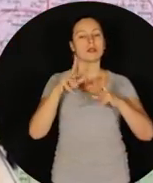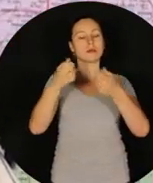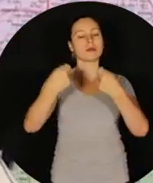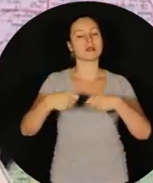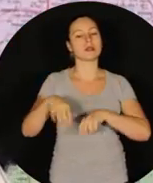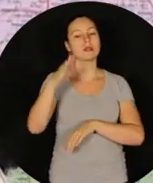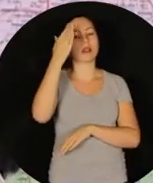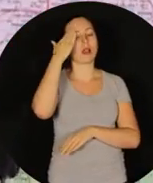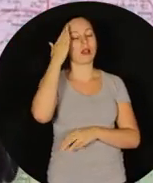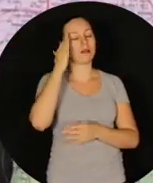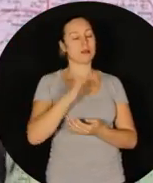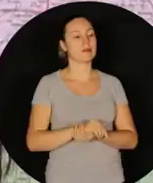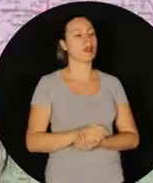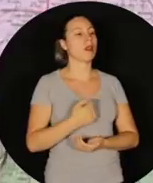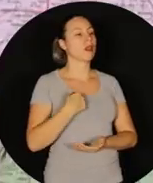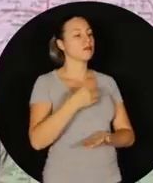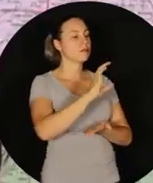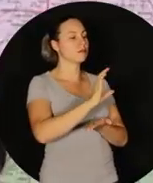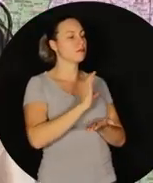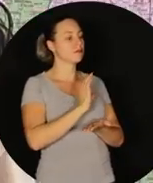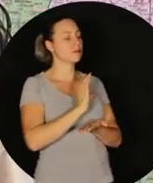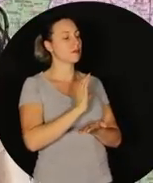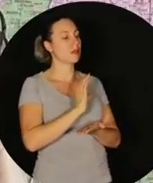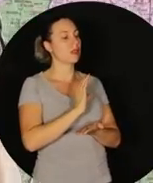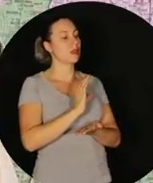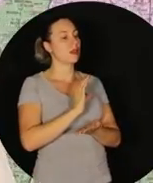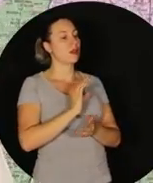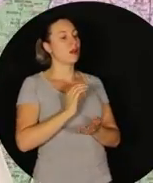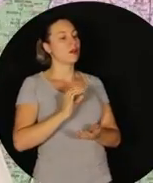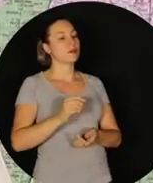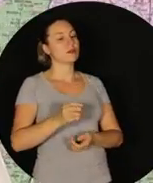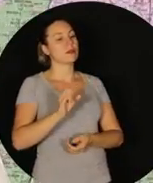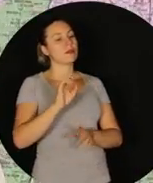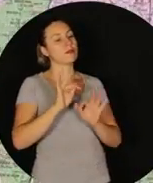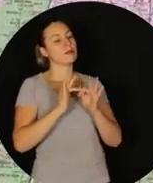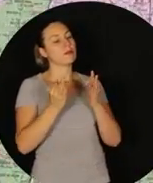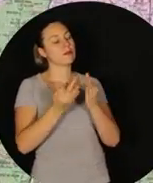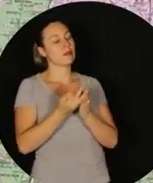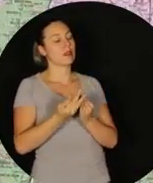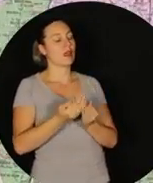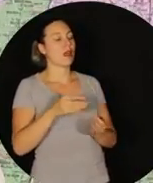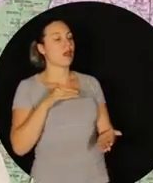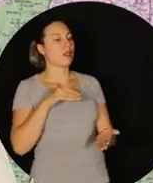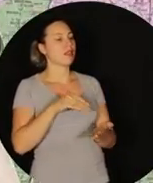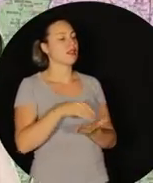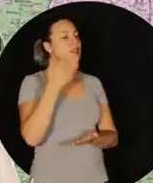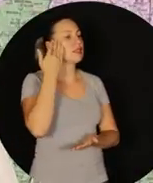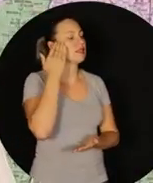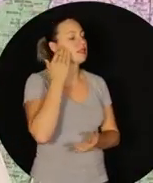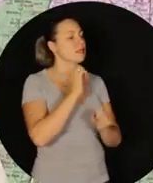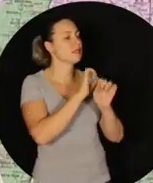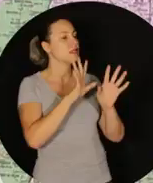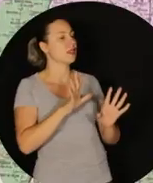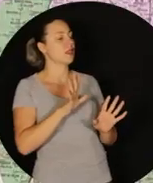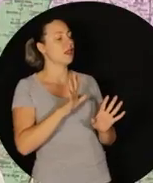do SUAS, do programa Bolsa Família. Até eu entender que eu, uma pessoa tão esclarecida,